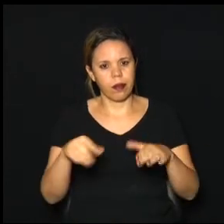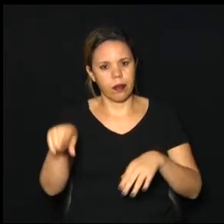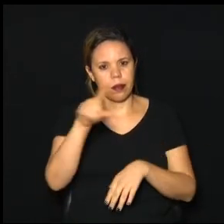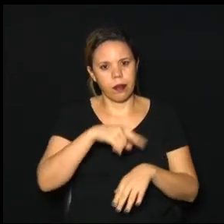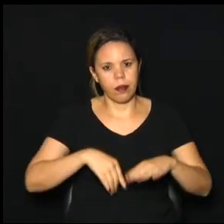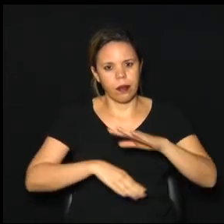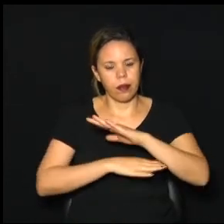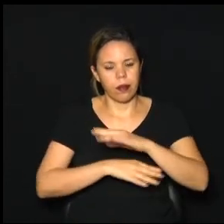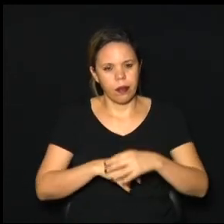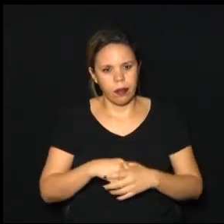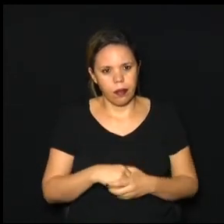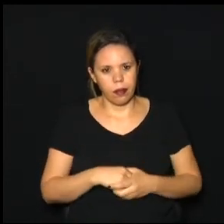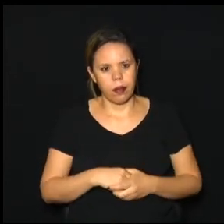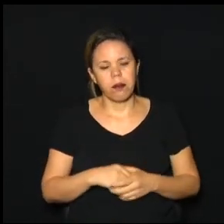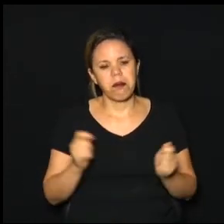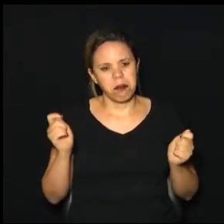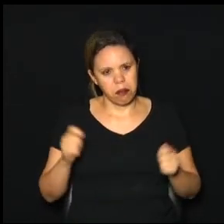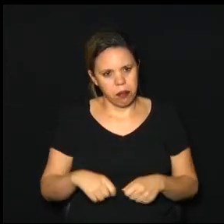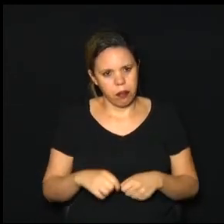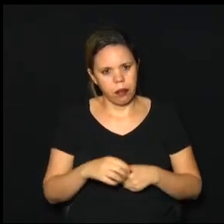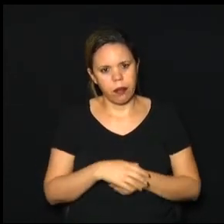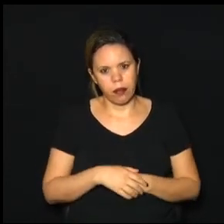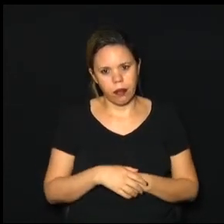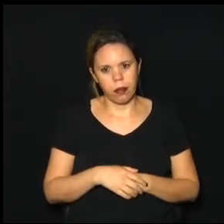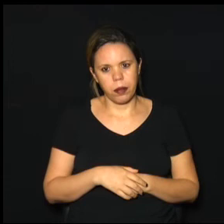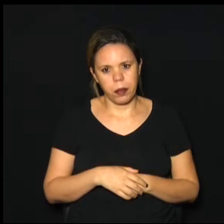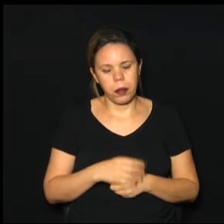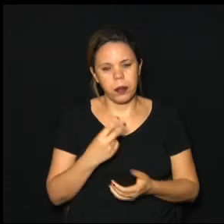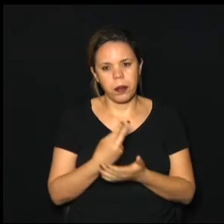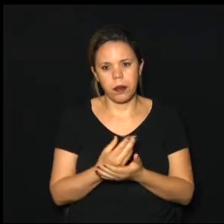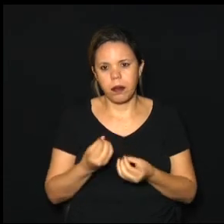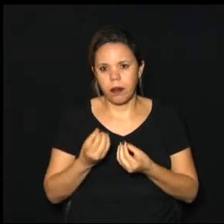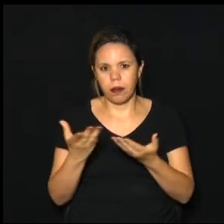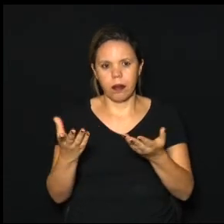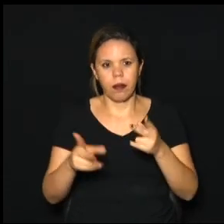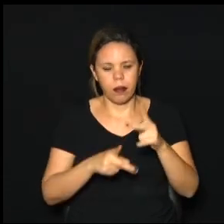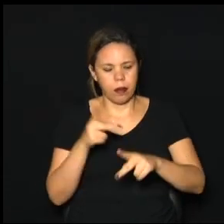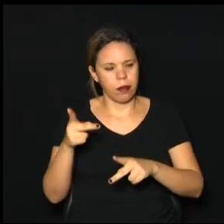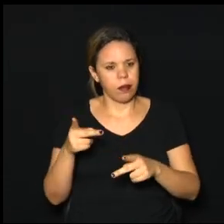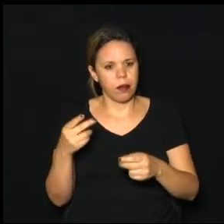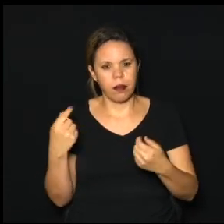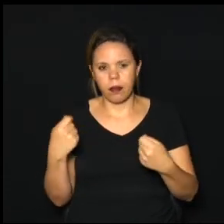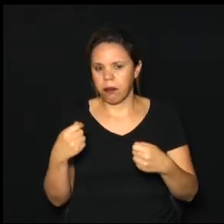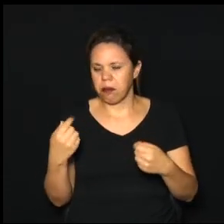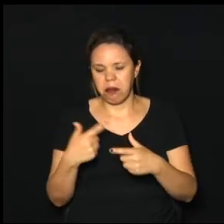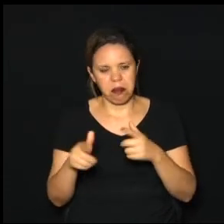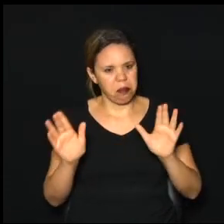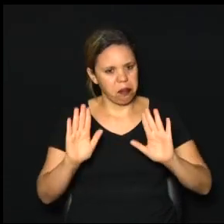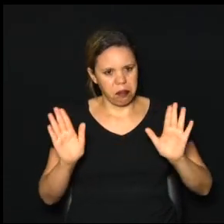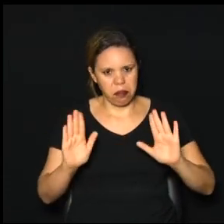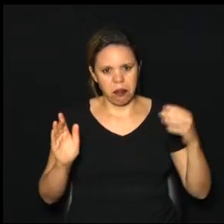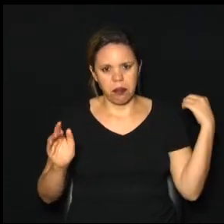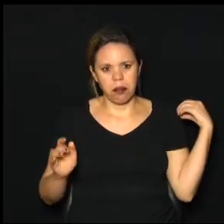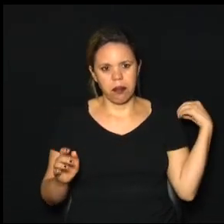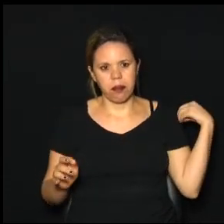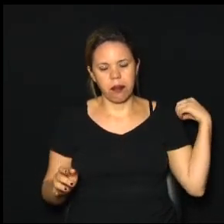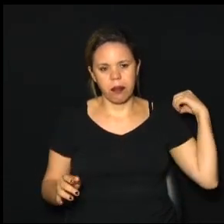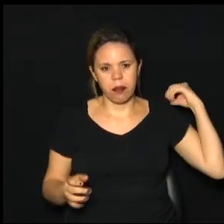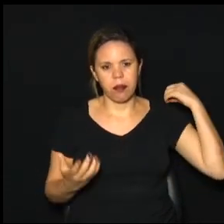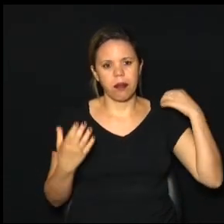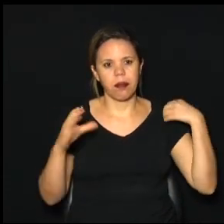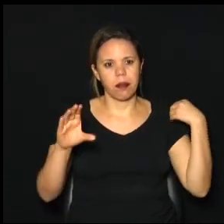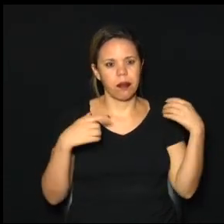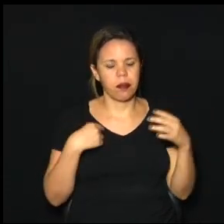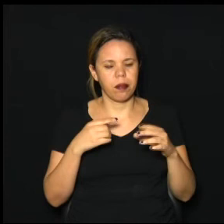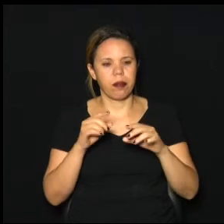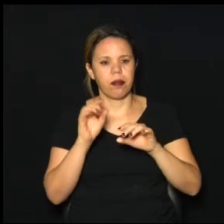Câmara, e a Câmara pode mandar isso para quem pedir sem problema nenhum. Tá? É um slide que eu